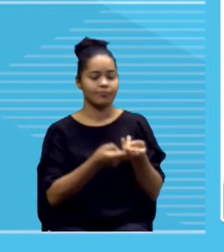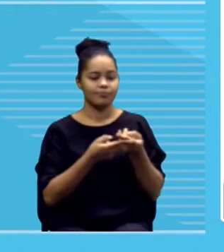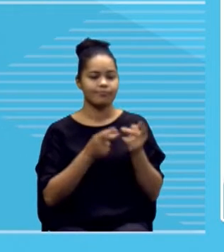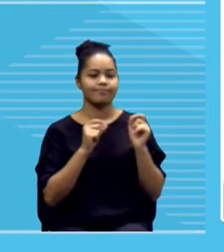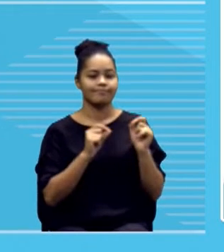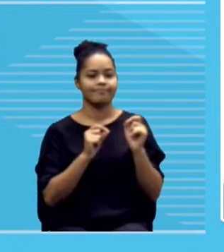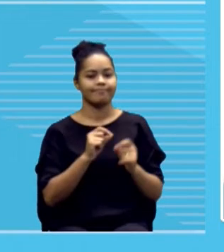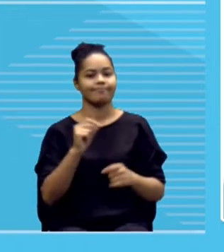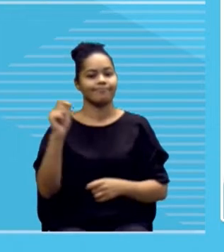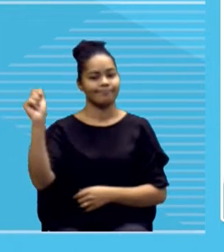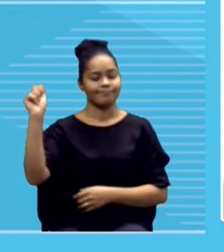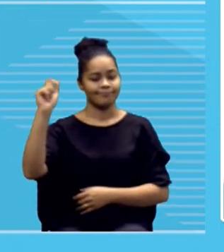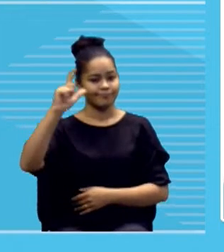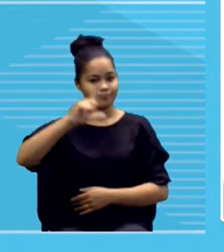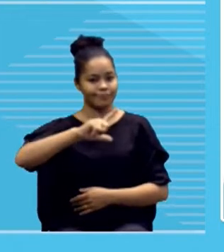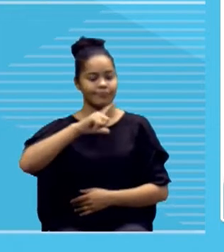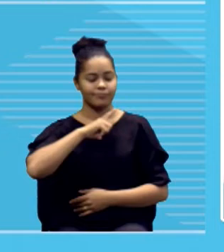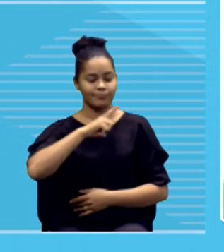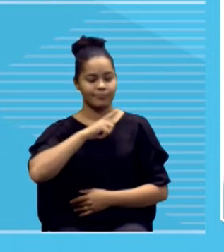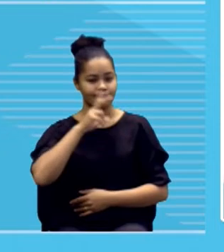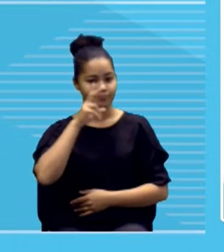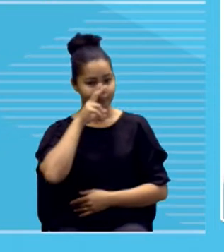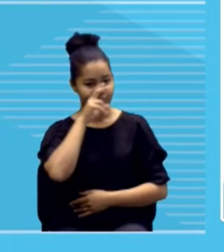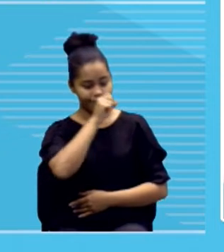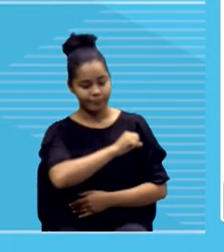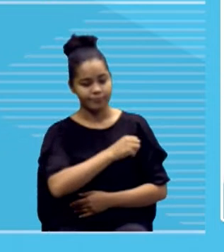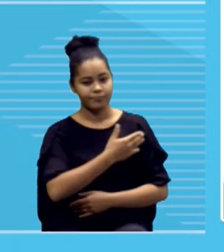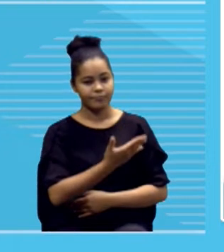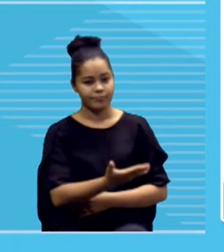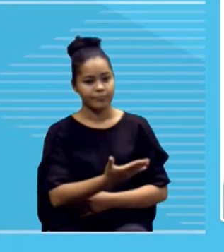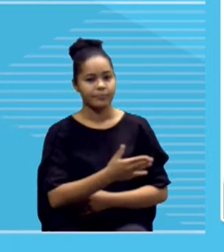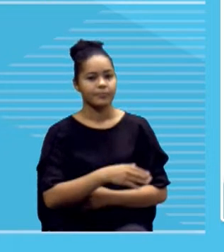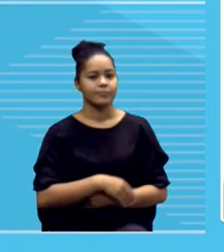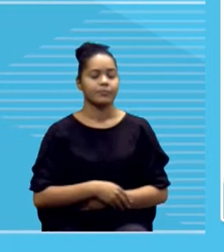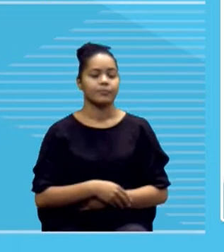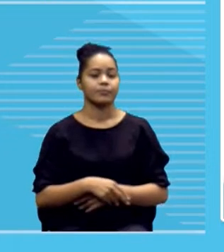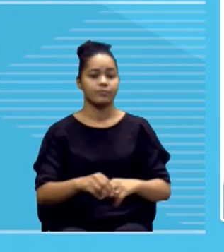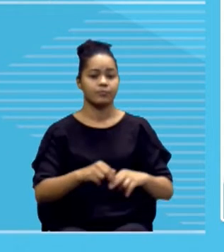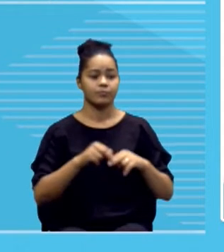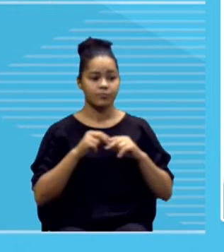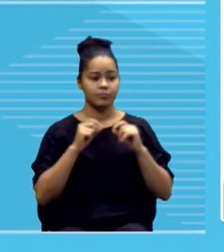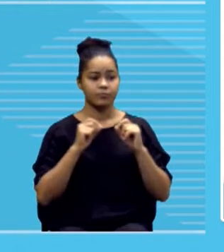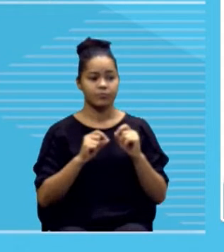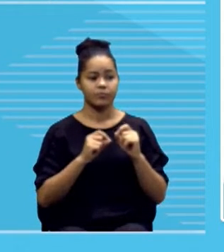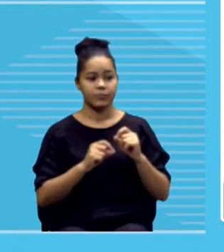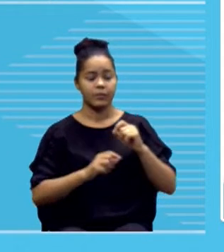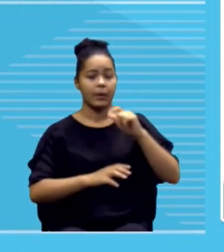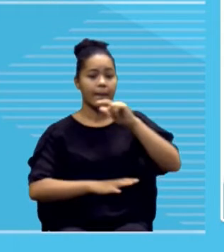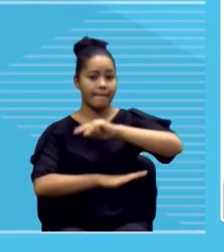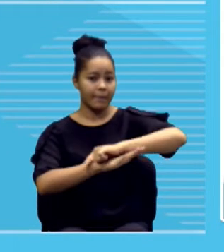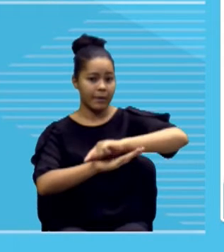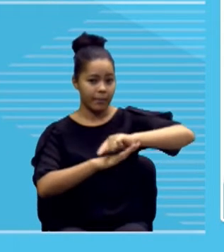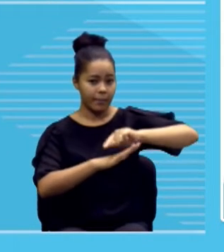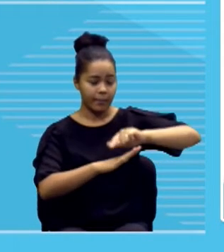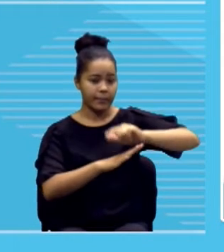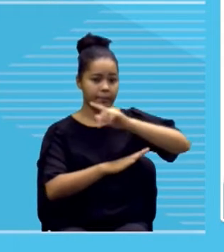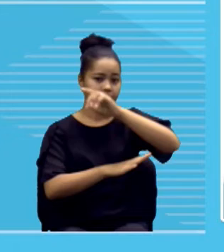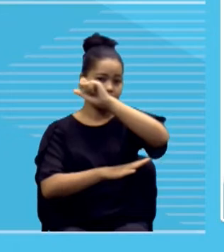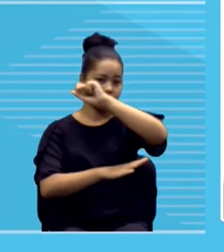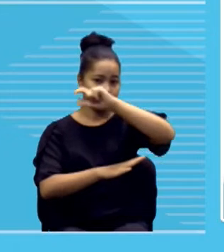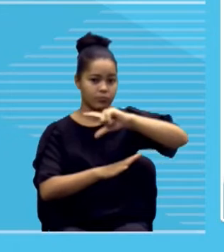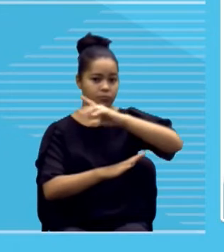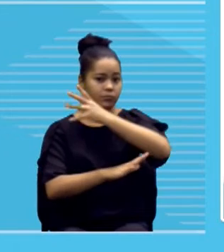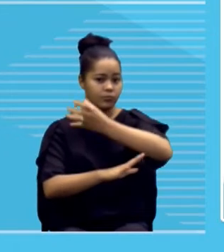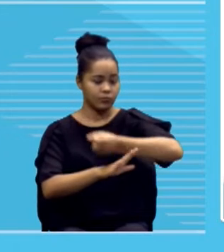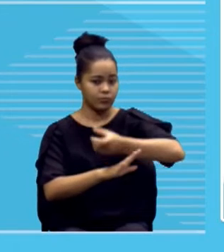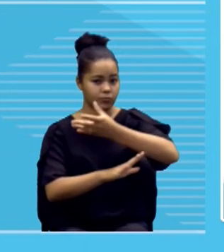raios solares em seu território. Possuímos um potencial enorme para o crescimento dessa tecnologia, que vem cada ano sendo mais